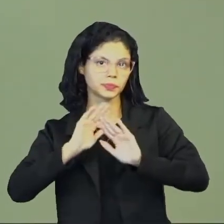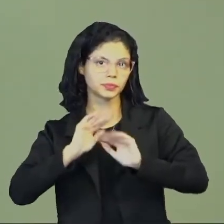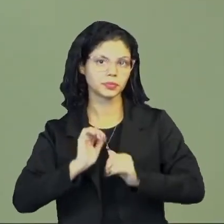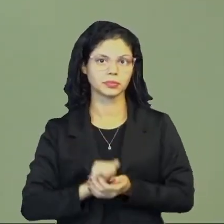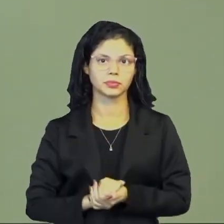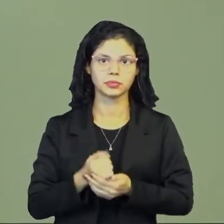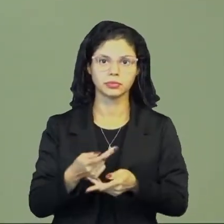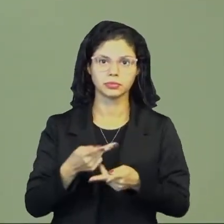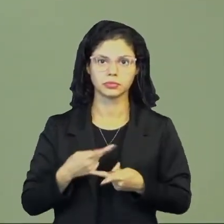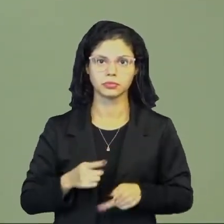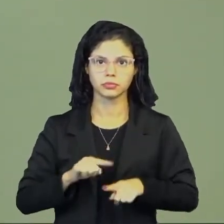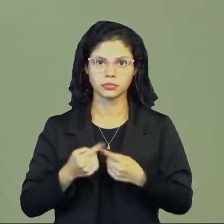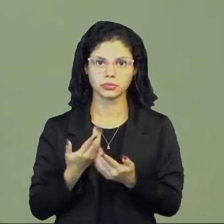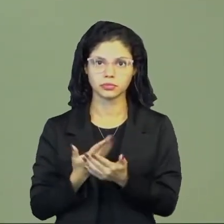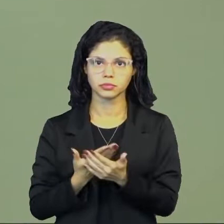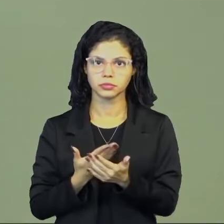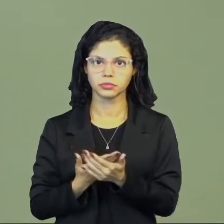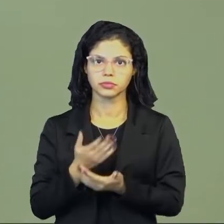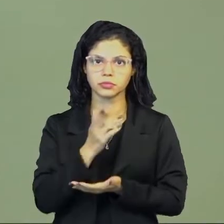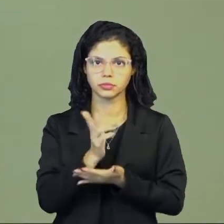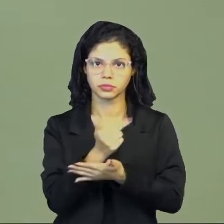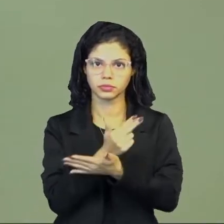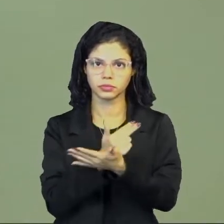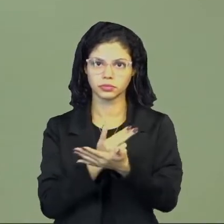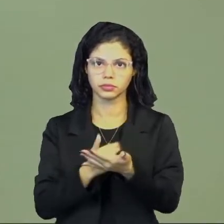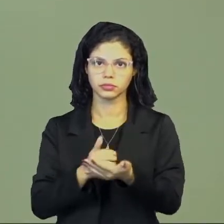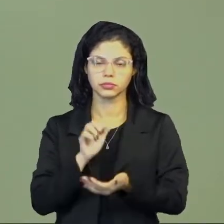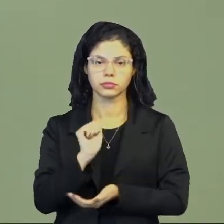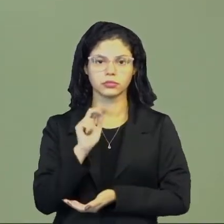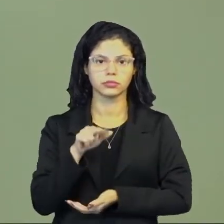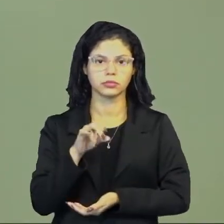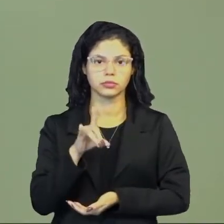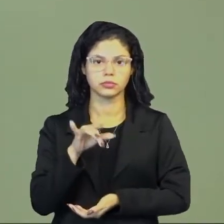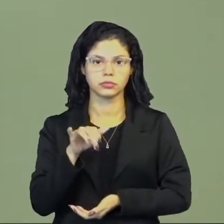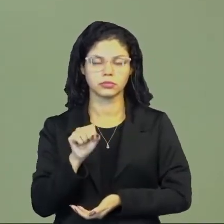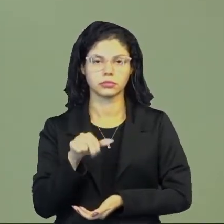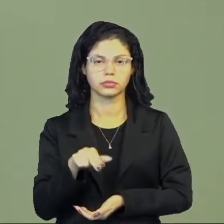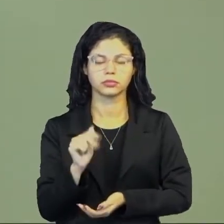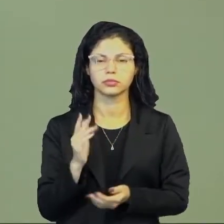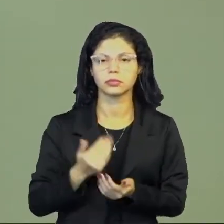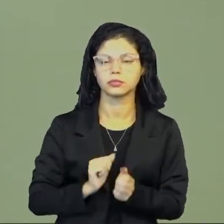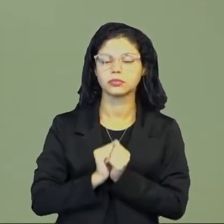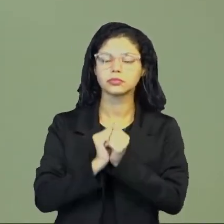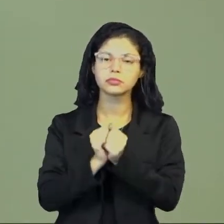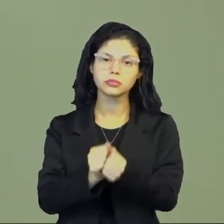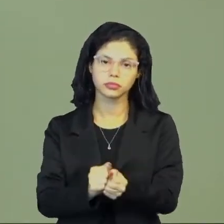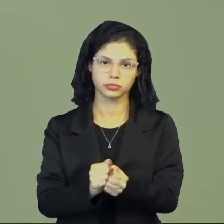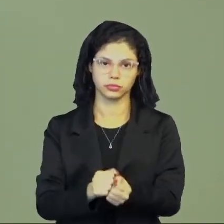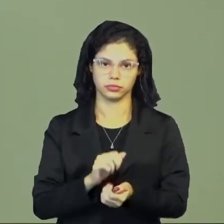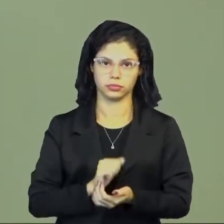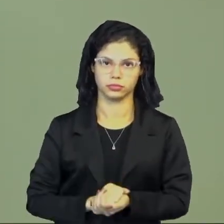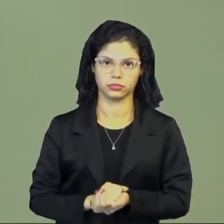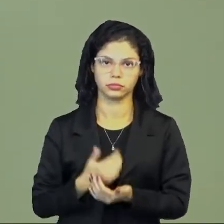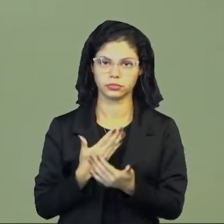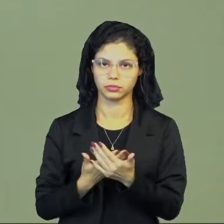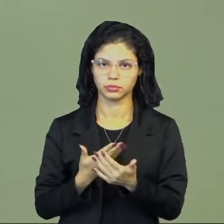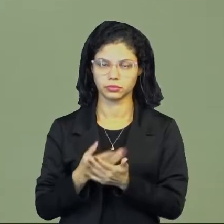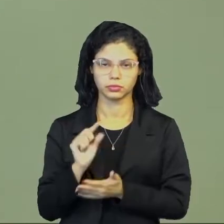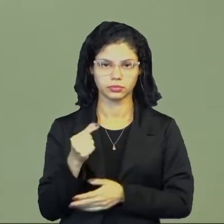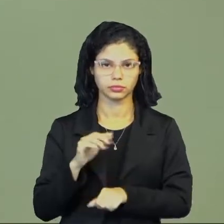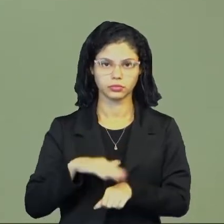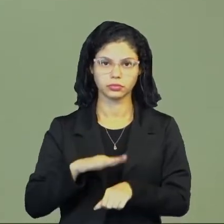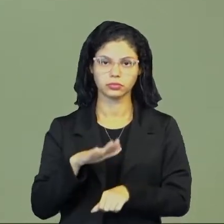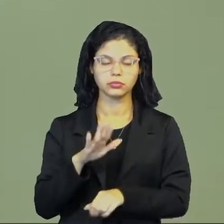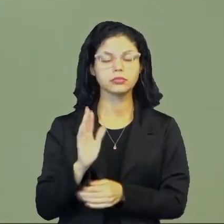Olá, seja muito bem-vindo a mais uma aula de arte. Eu sou Anailson Mesquita. Estamos aqui, para estudar um pouquinho